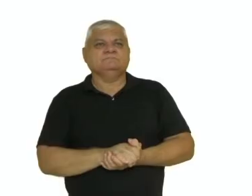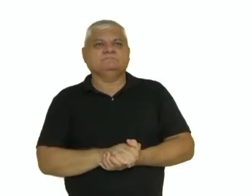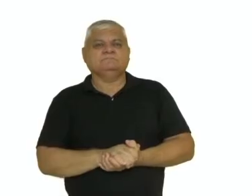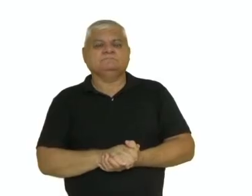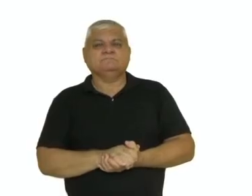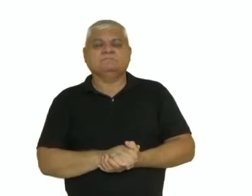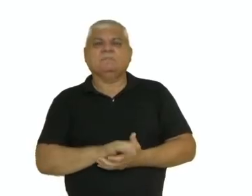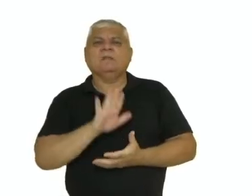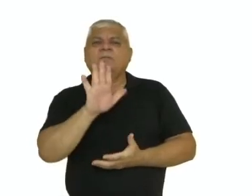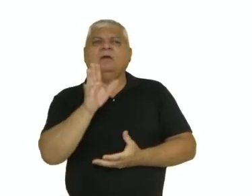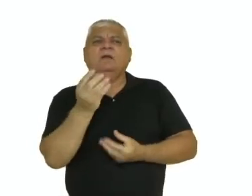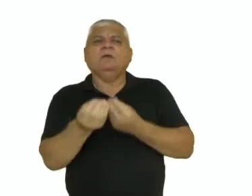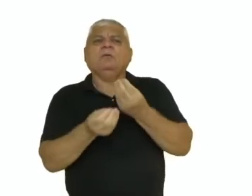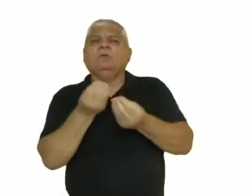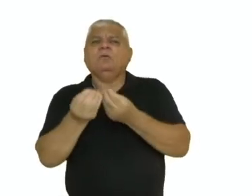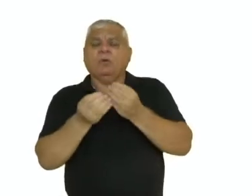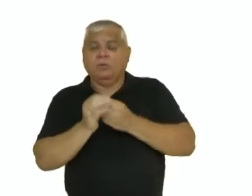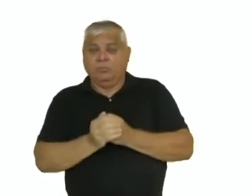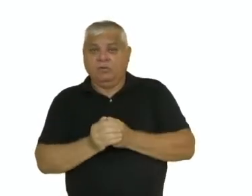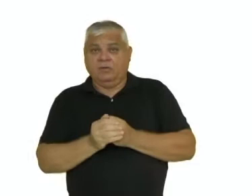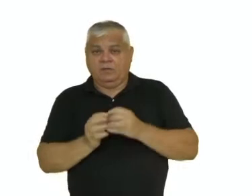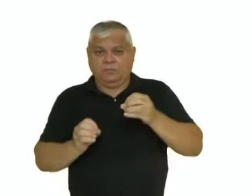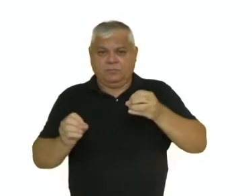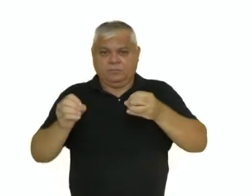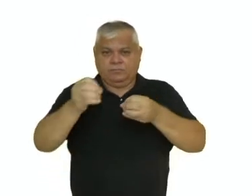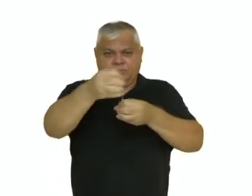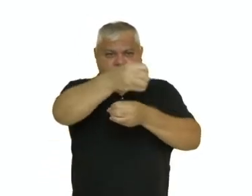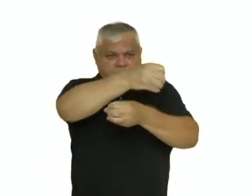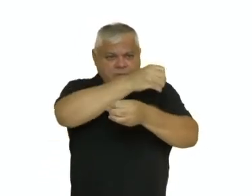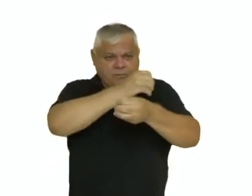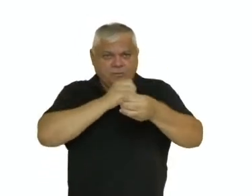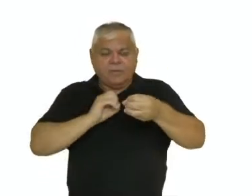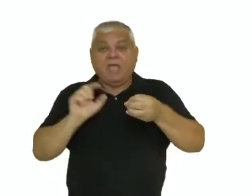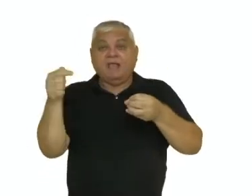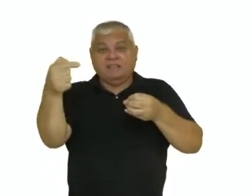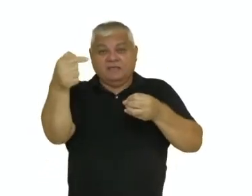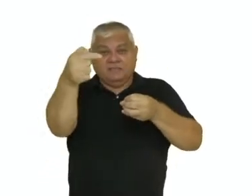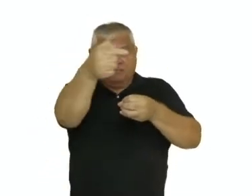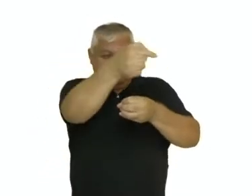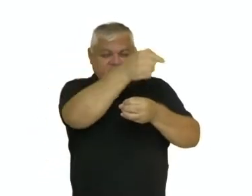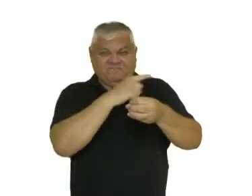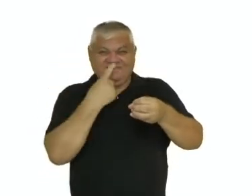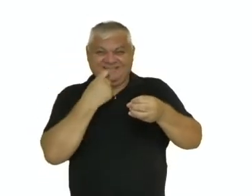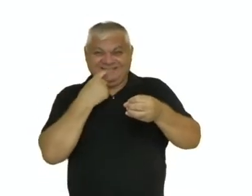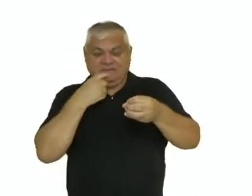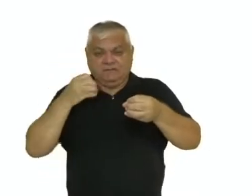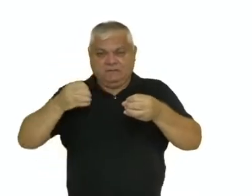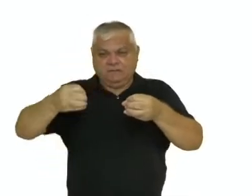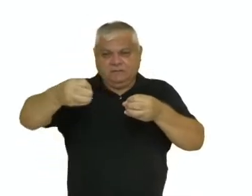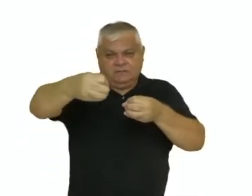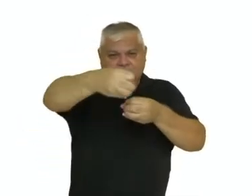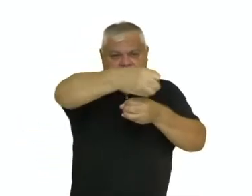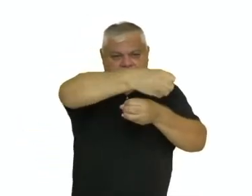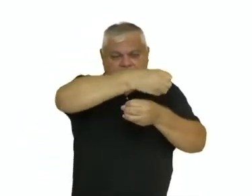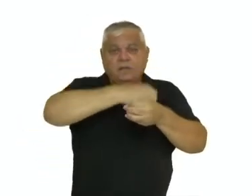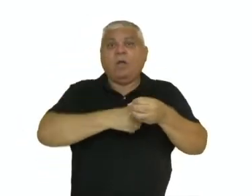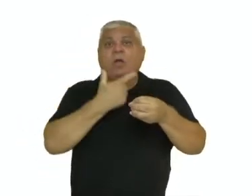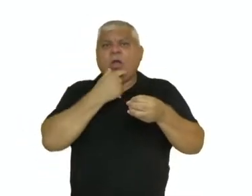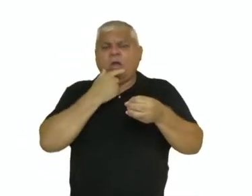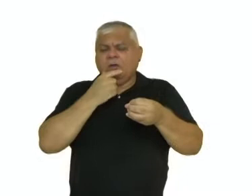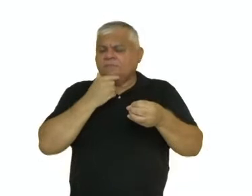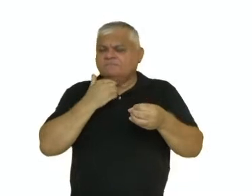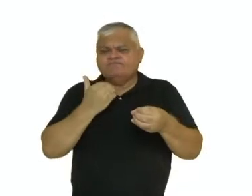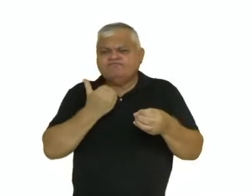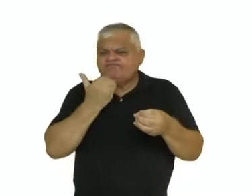Por sua vez, a eletrosfera é negativa e o conteúdo, né, que está lá na eletrosfera são os elétrons. No entanto, Rutherford não conseguiu